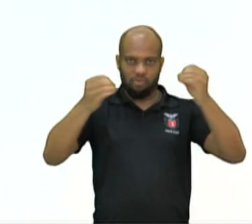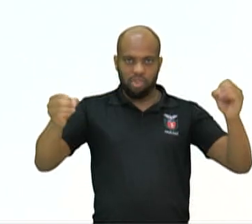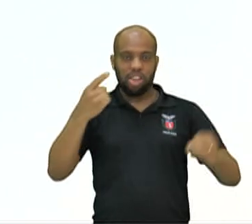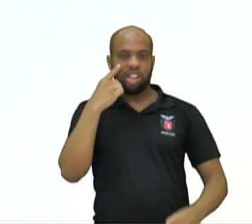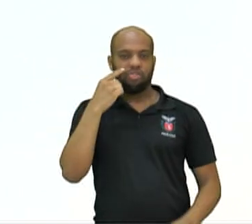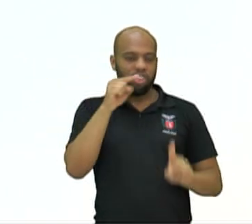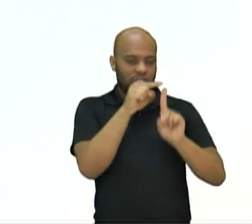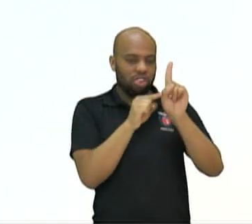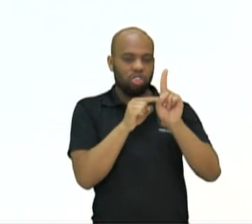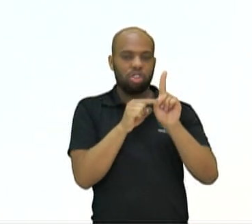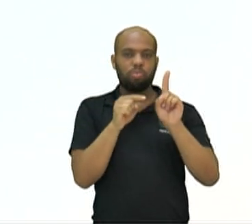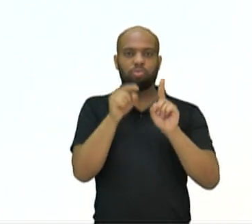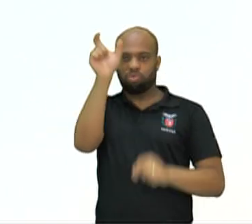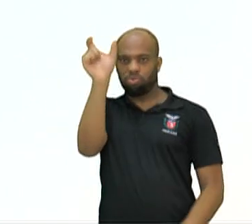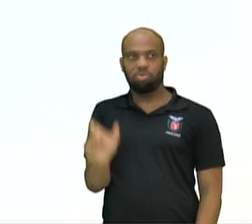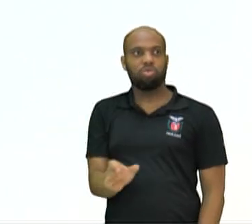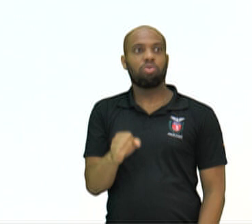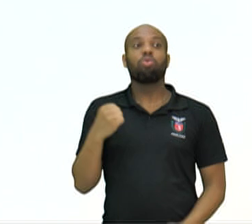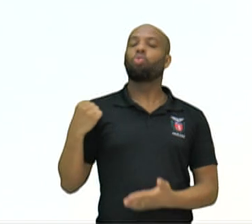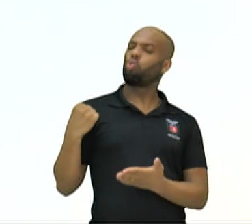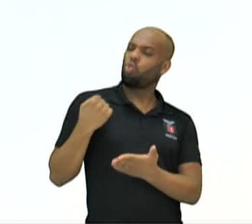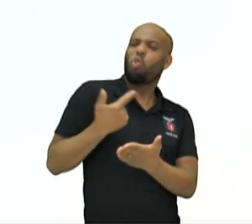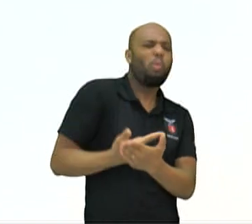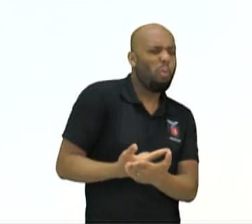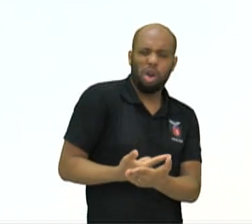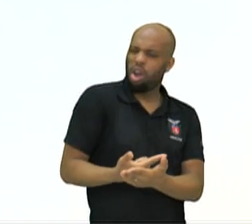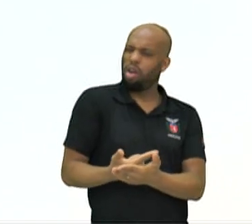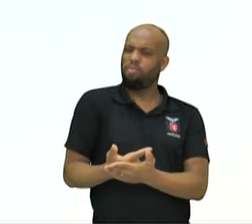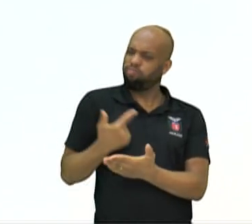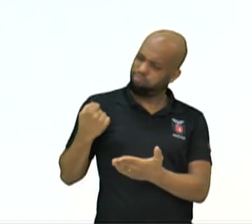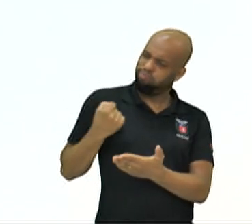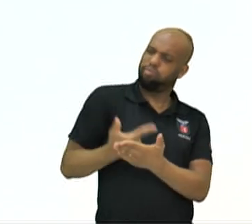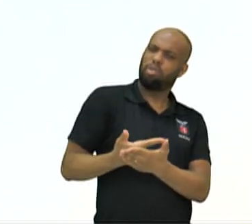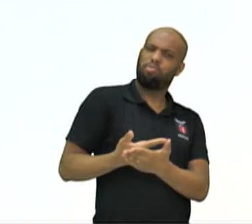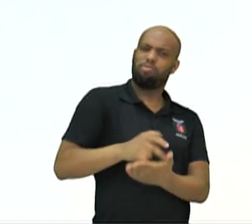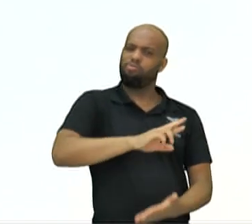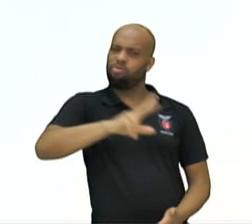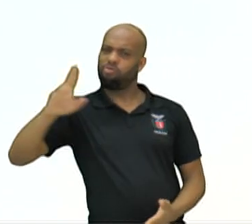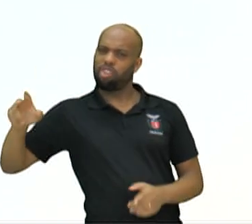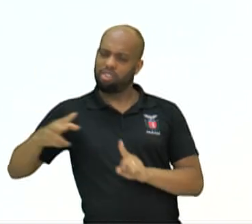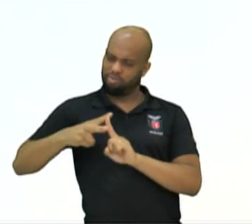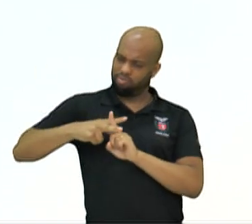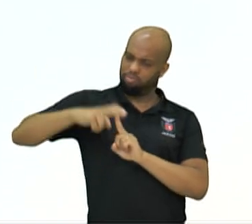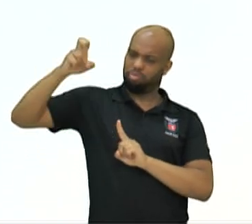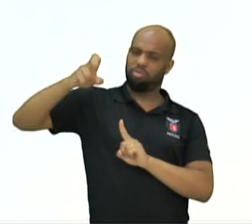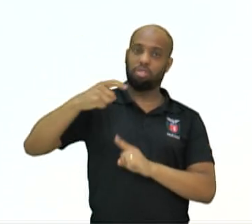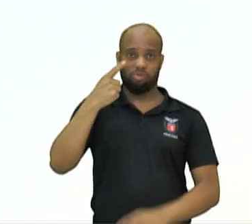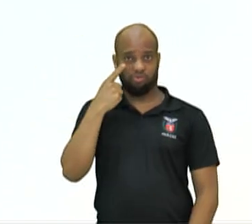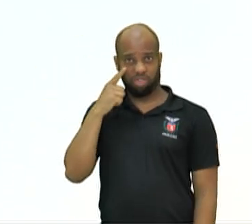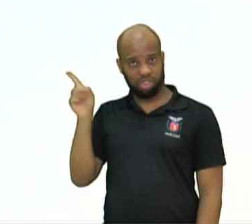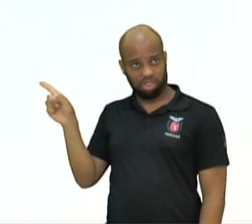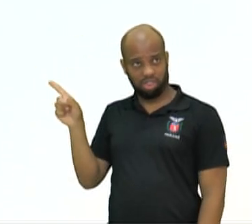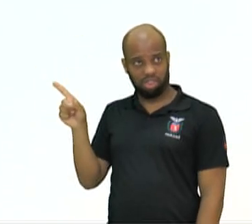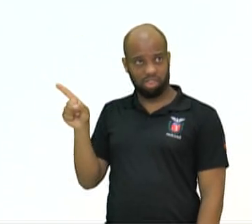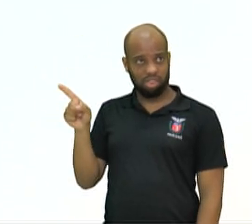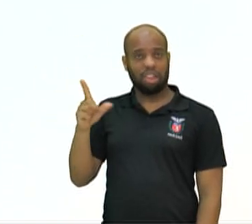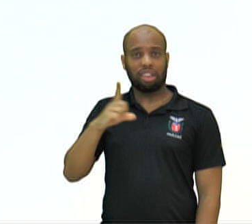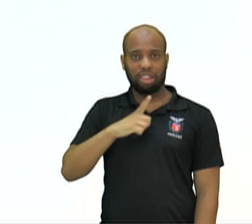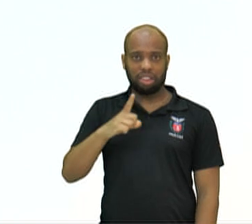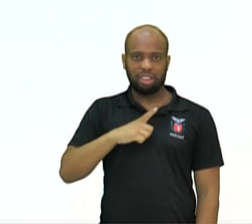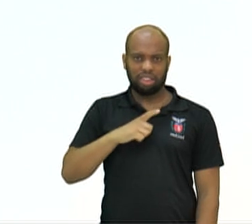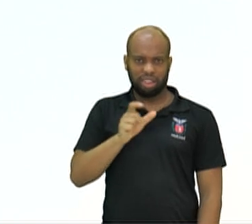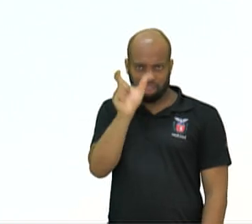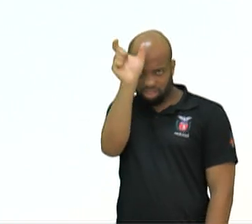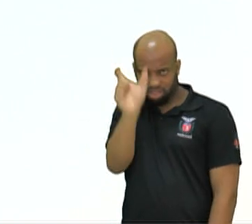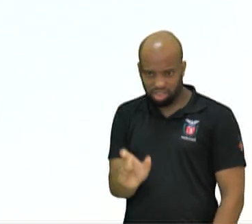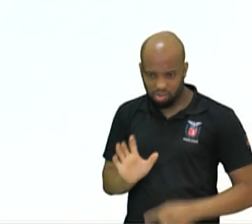sujeito. Compramos muitos refrigerantes. Percebe? Ali está explícito